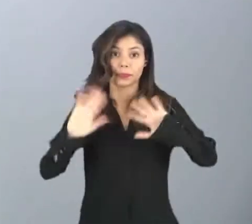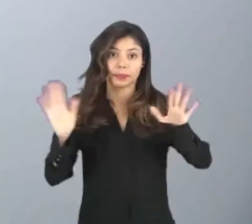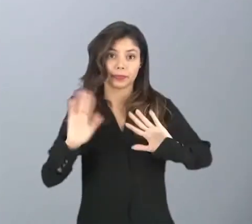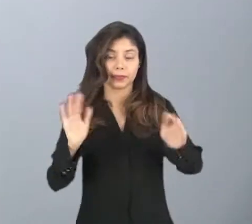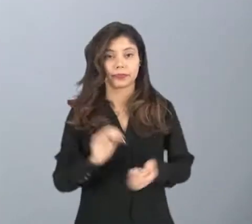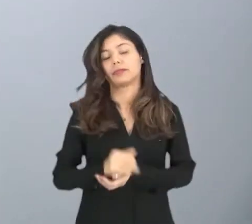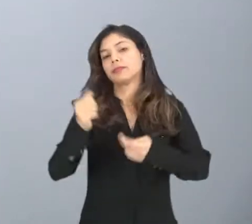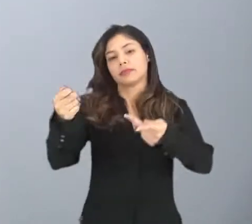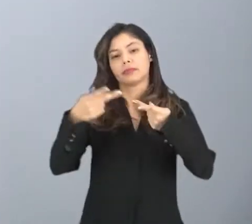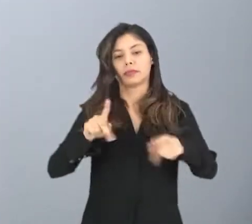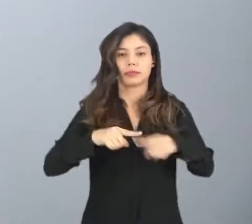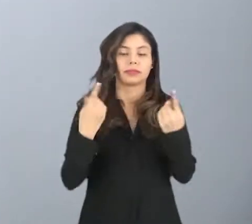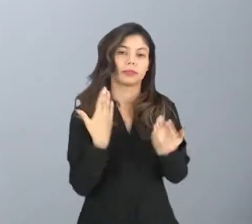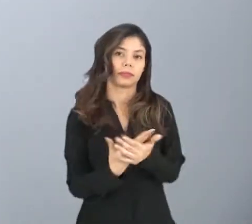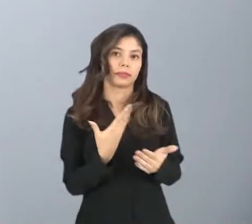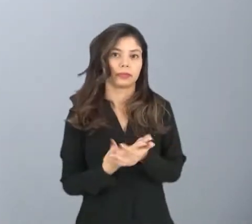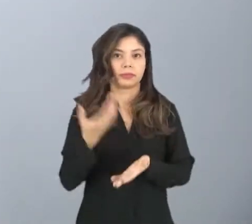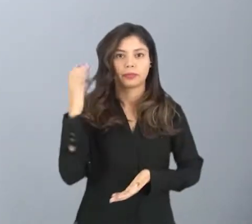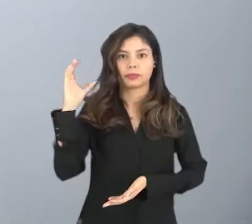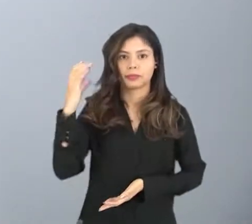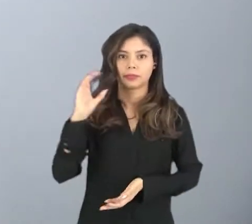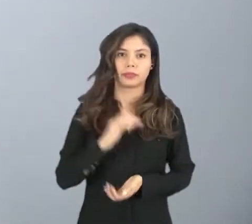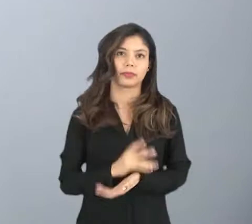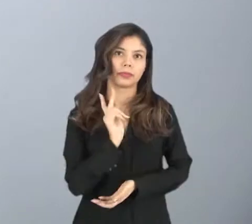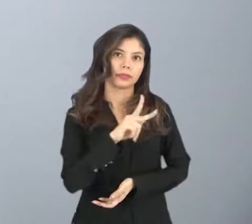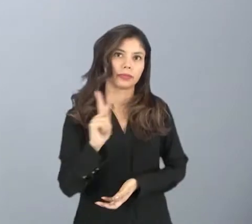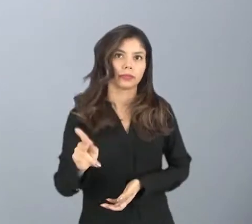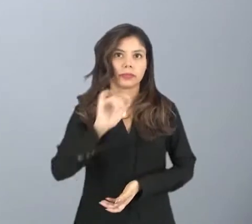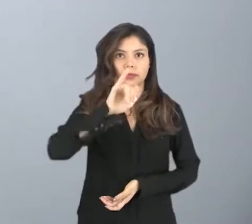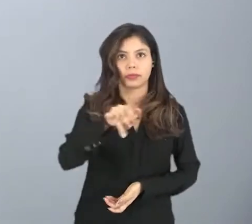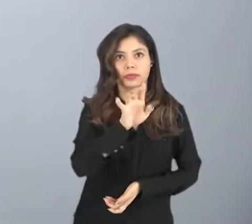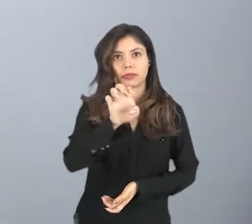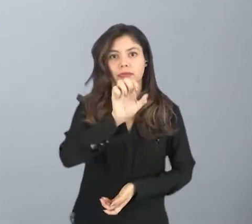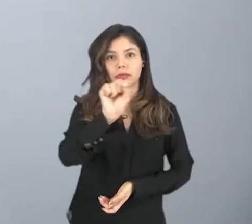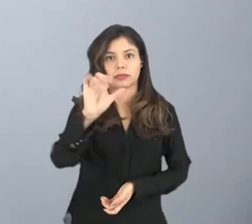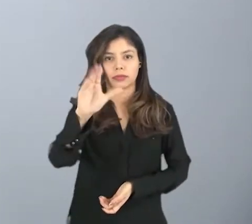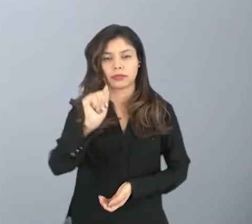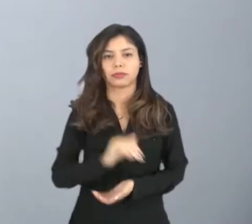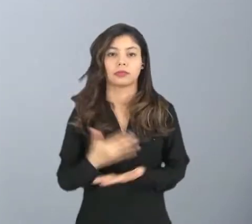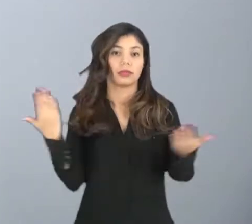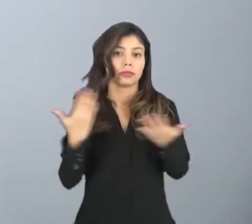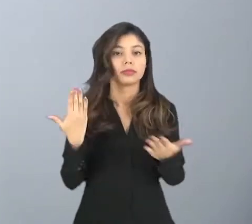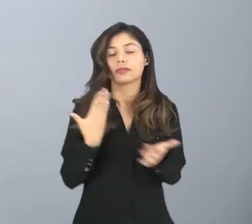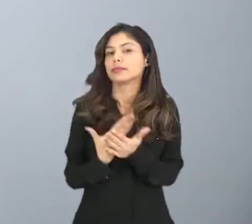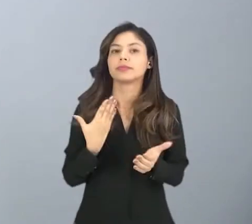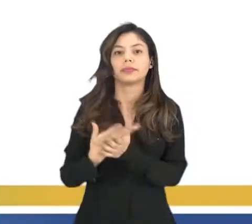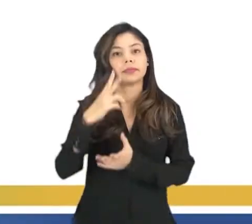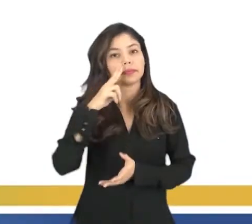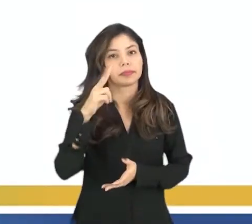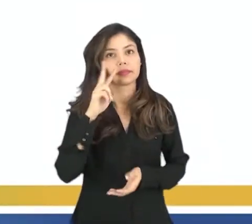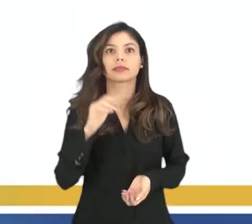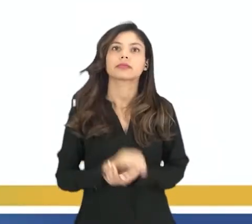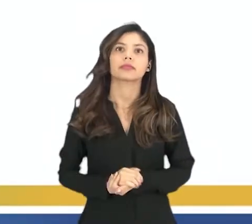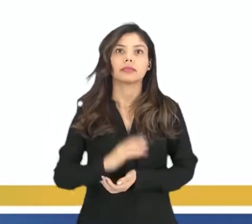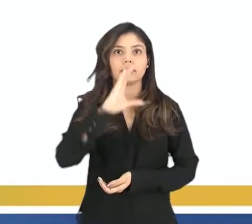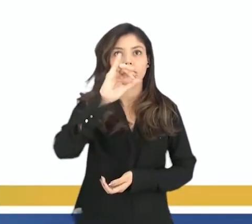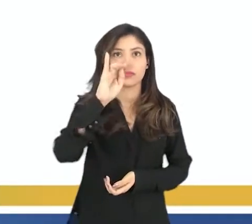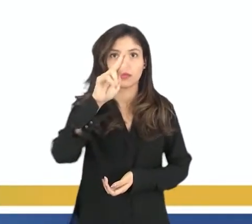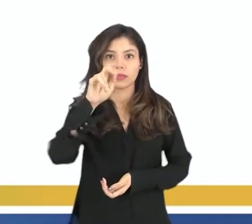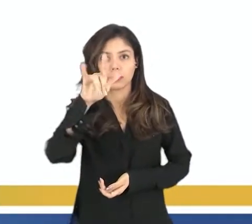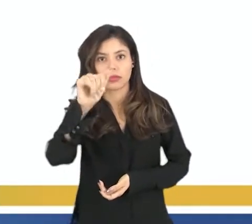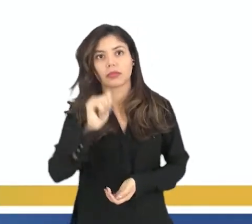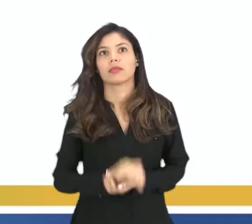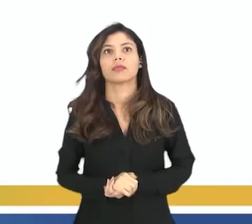Olá, bem-vindos a mais uma aula de ciências. Eu sou a professora Jéssica. Na aula de hoje nós veremos sobre citologia e